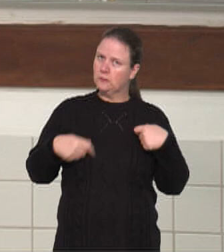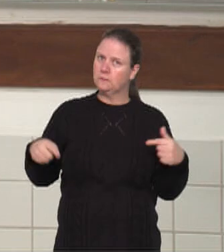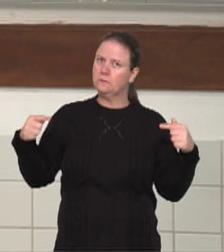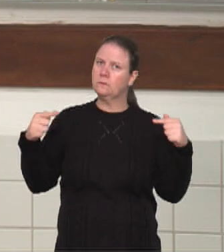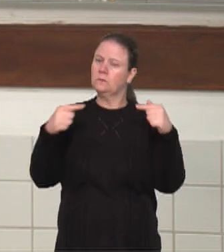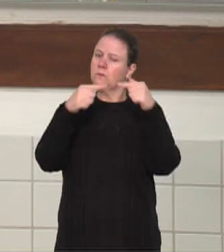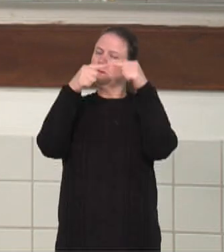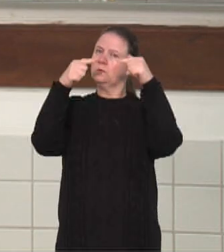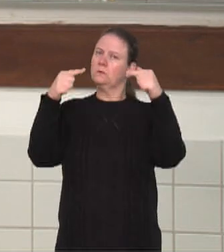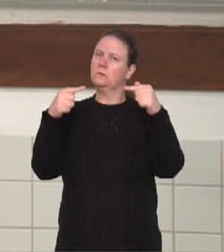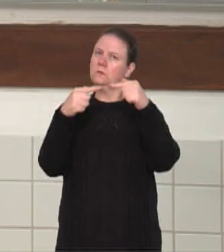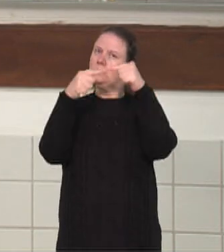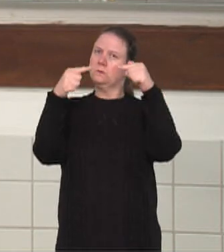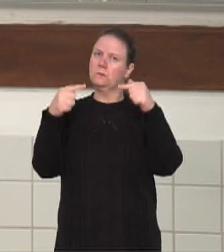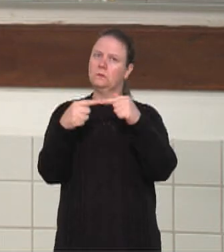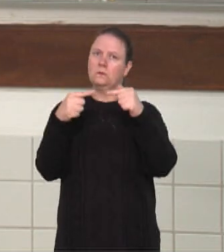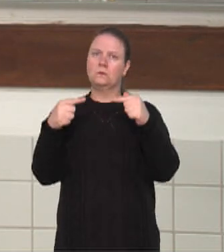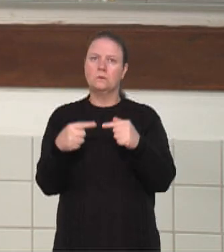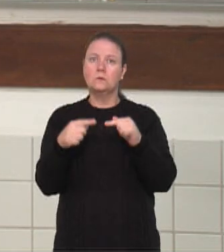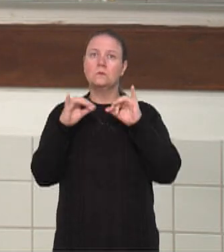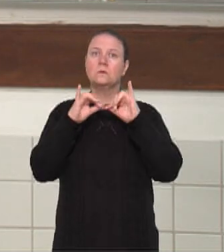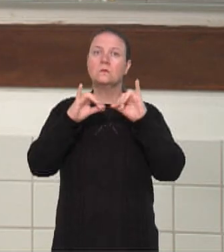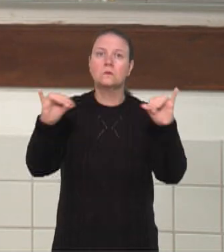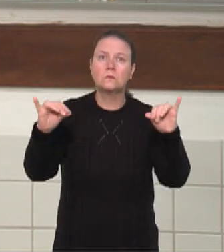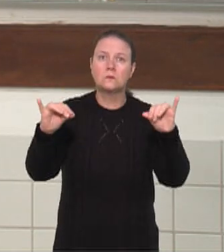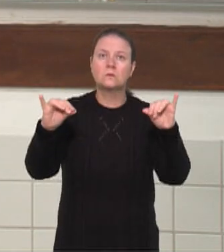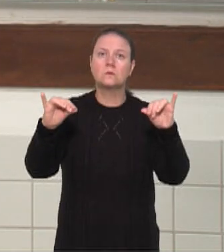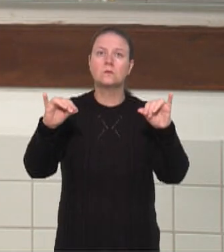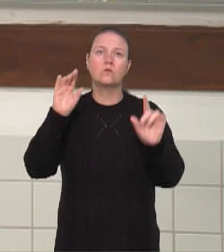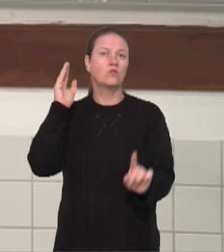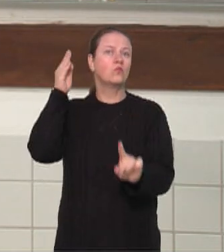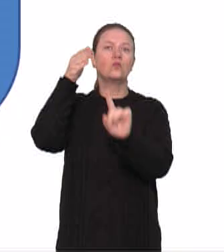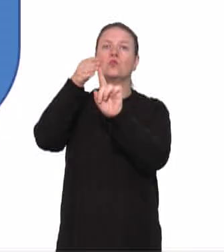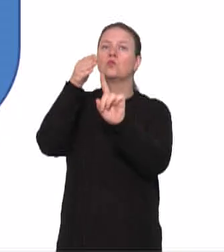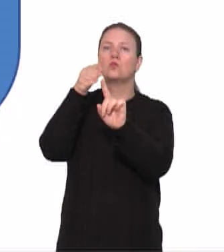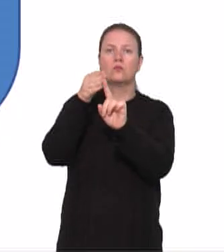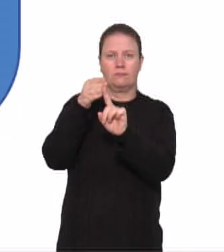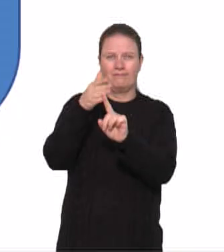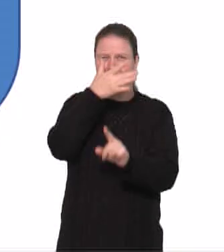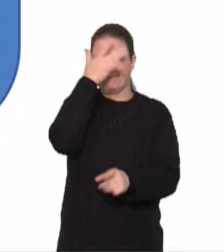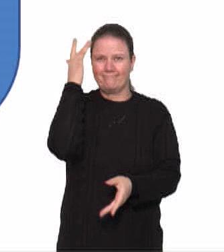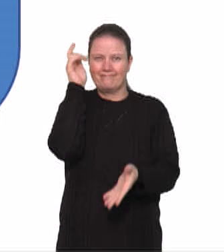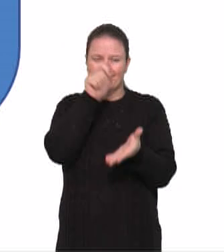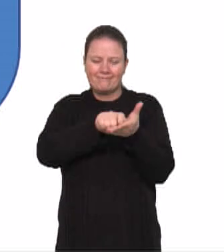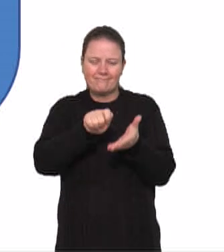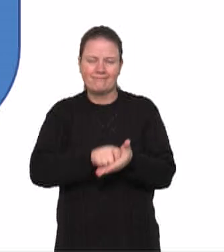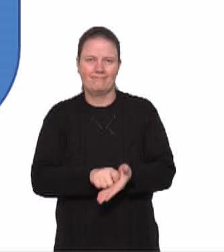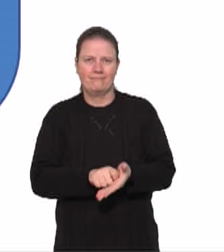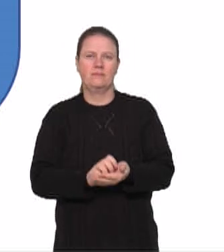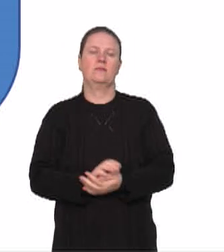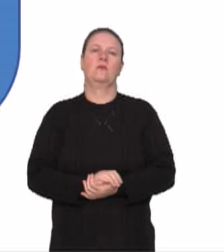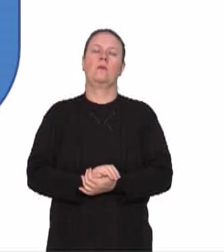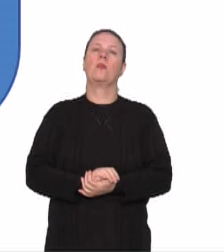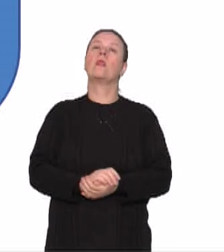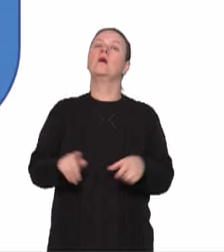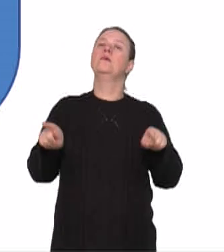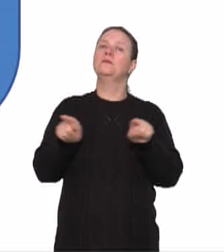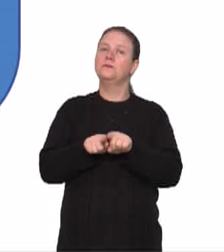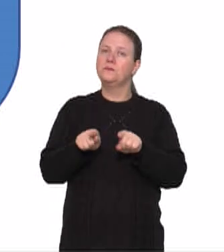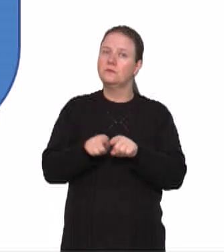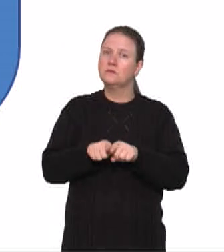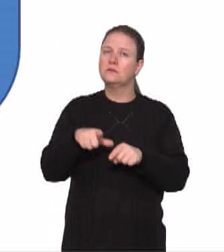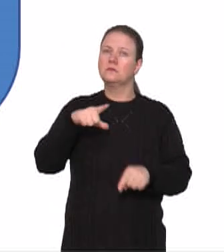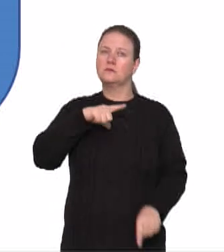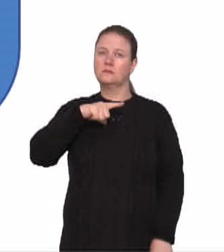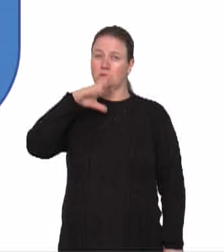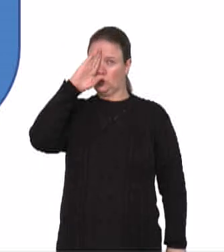correlacionada à mensagem da peça teatral, intencionalmente pensada pelo dramaturgo, certo? Também tem muito a presença do